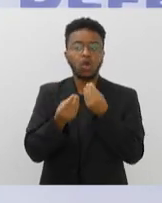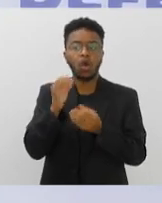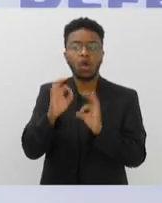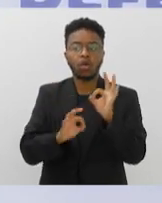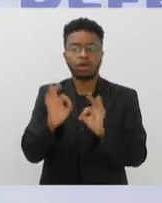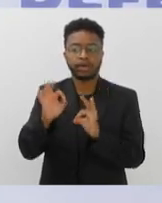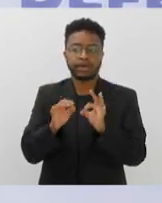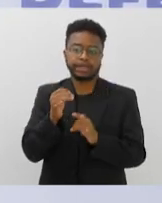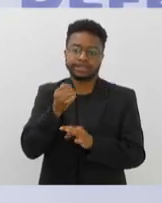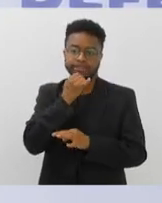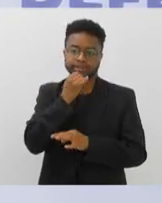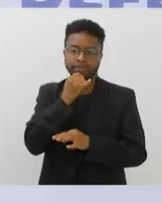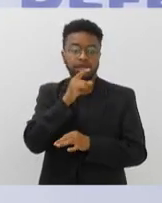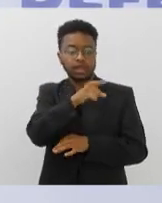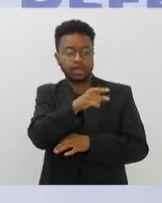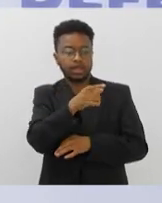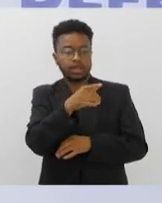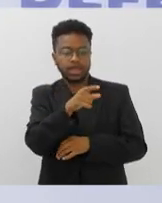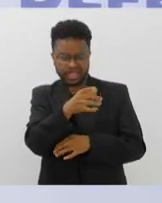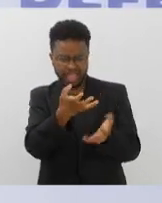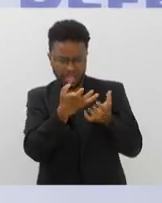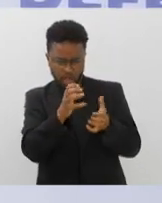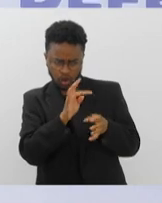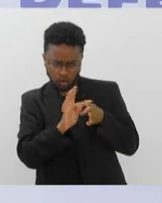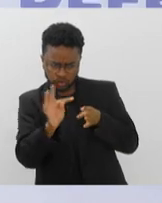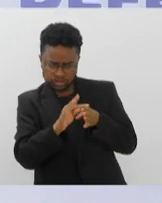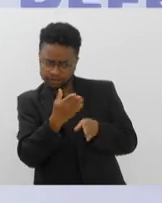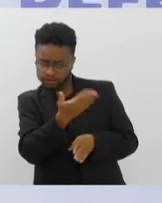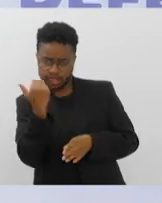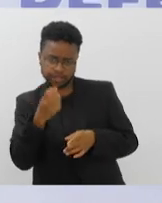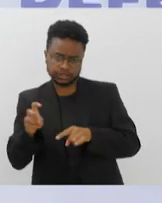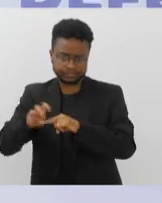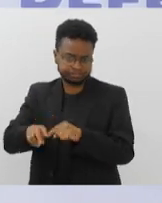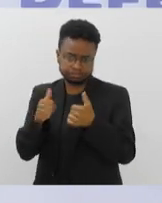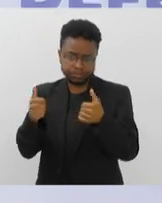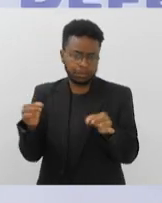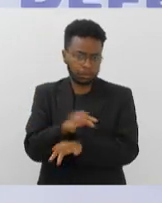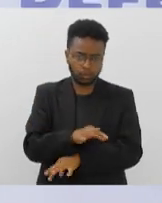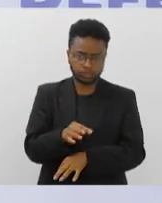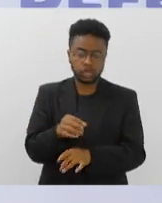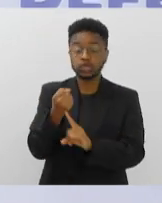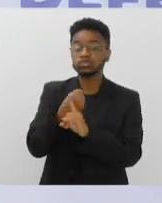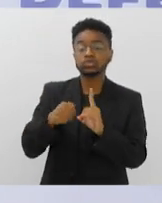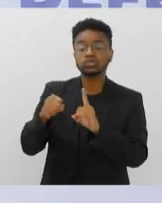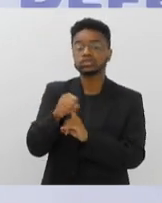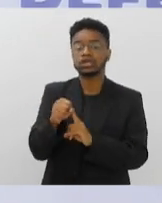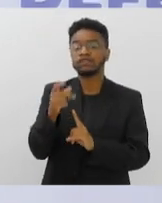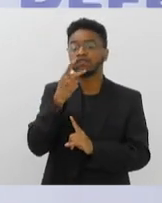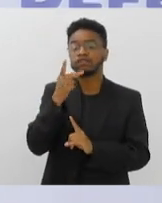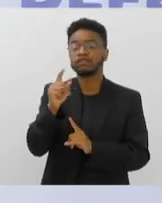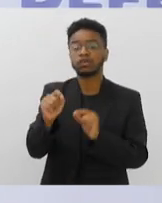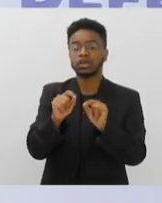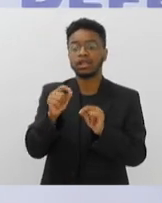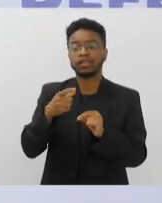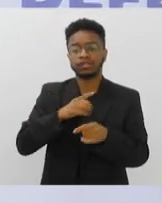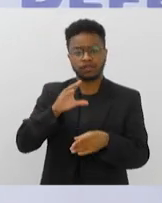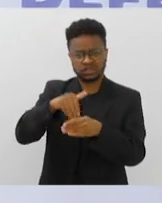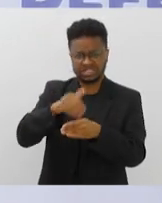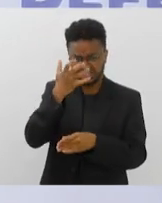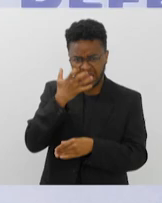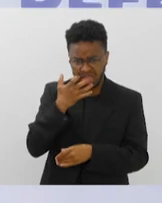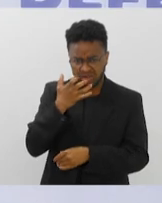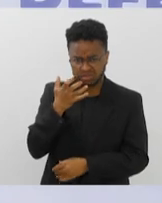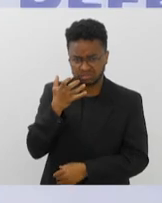assim a pessoa passando ei ô vem cá você aqui quer ser Conselheiro Então você tá na cadeira você conselheir Oba sociedade civil a gente passa por processo de eleições